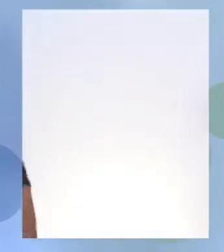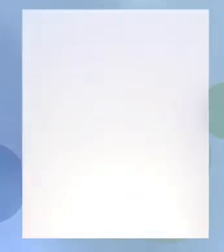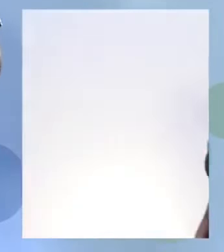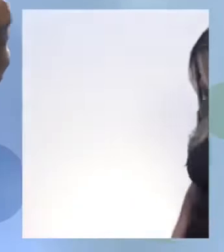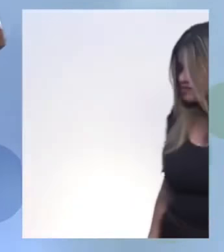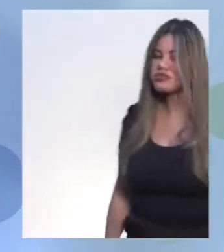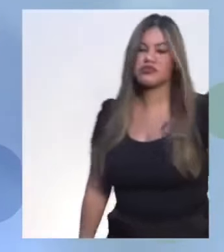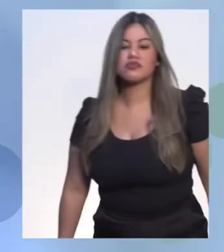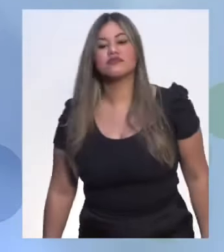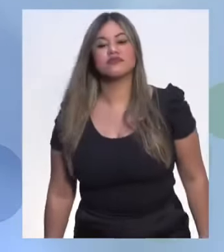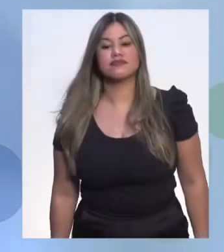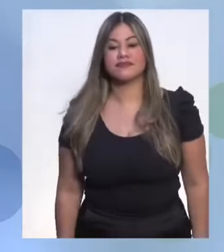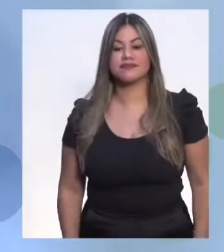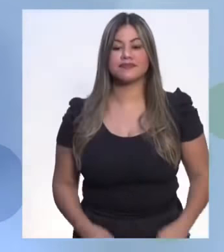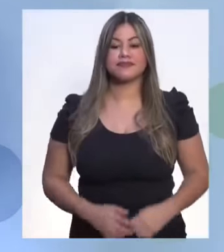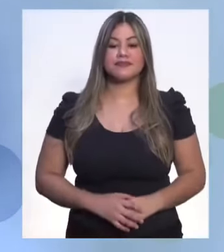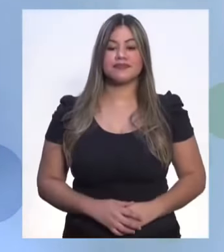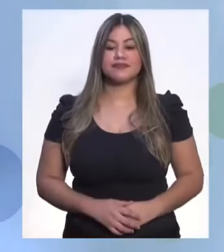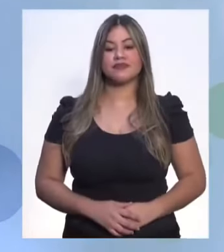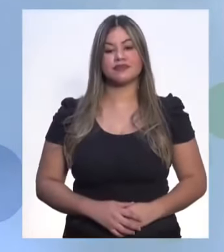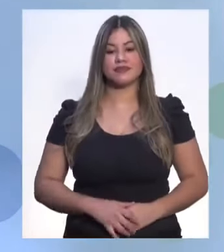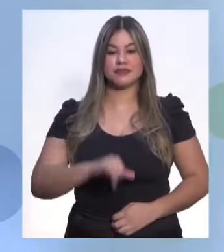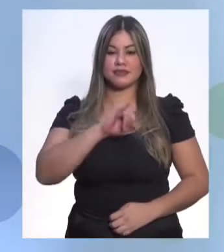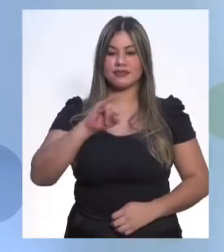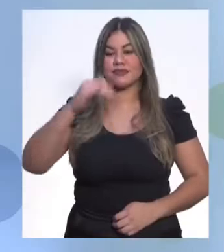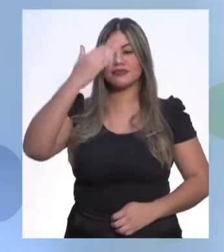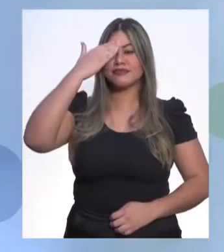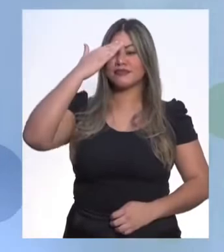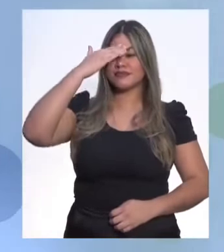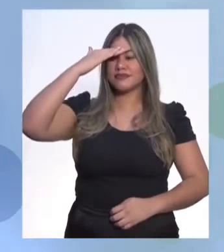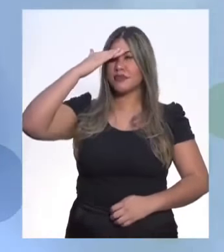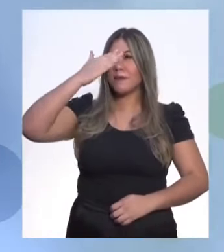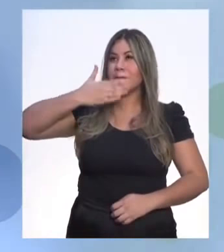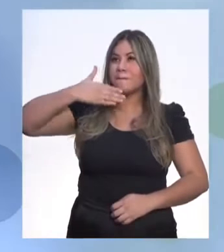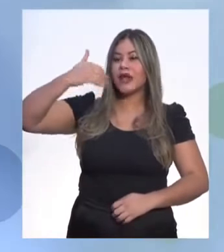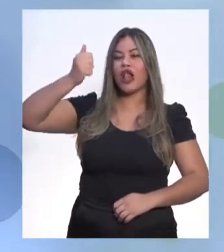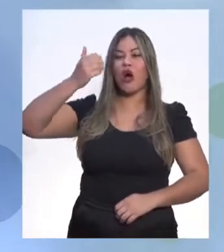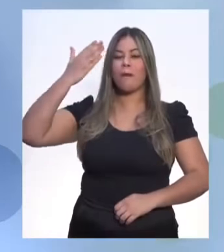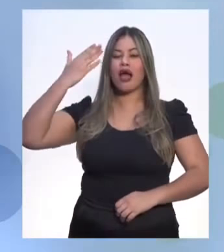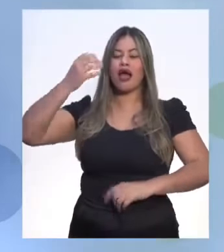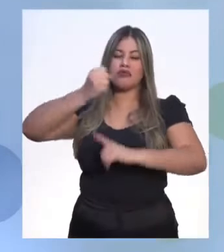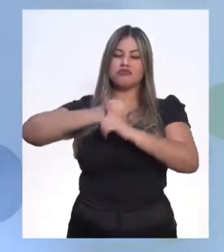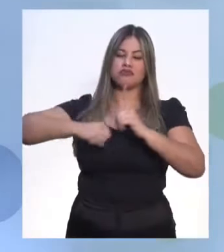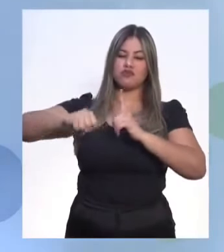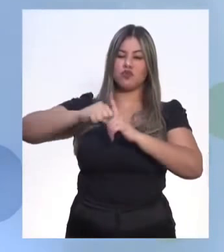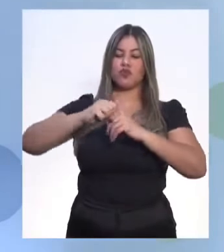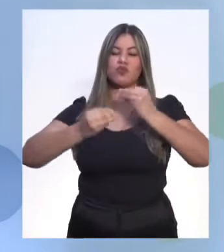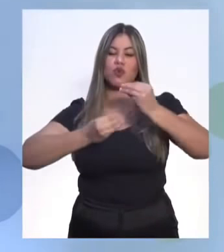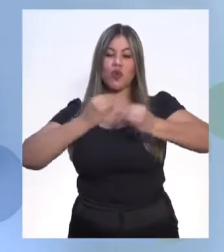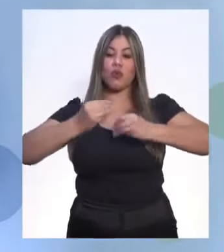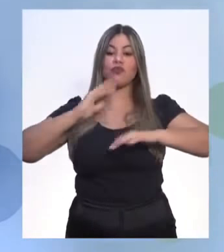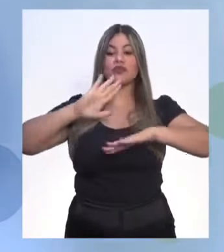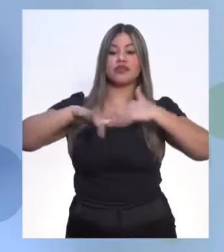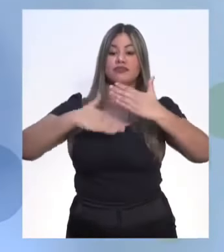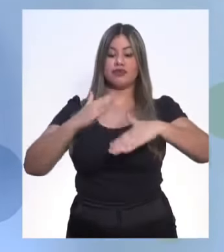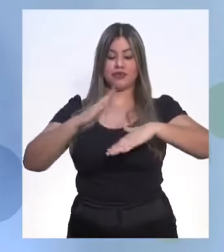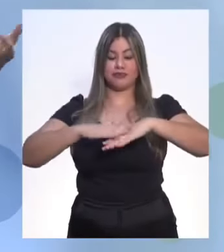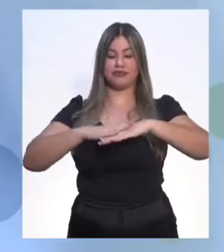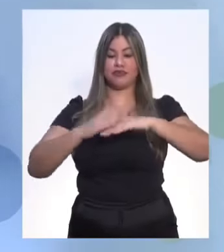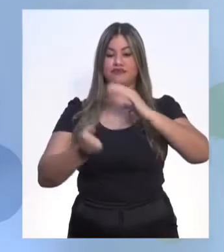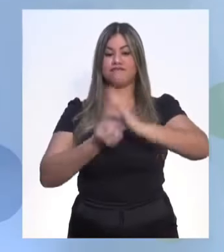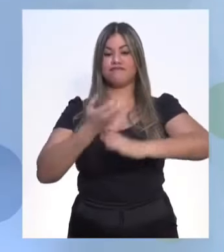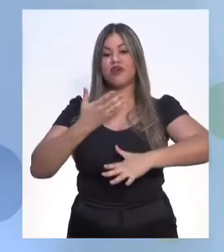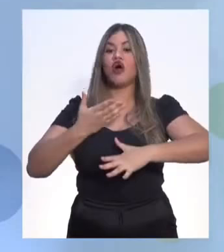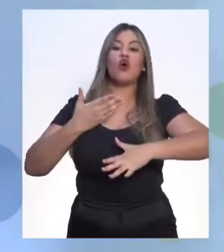então a gente consegue se a gente entende melhor a sociedade lá em se a gente consegue entender todo esse processo de criação